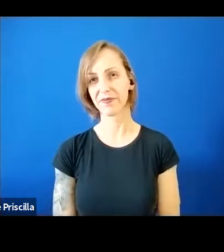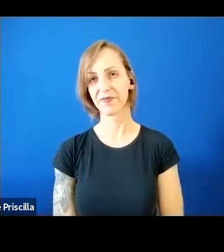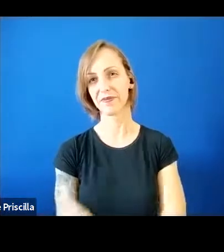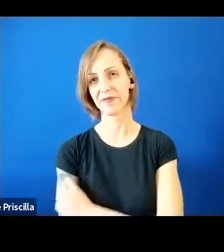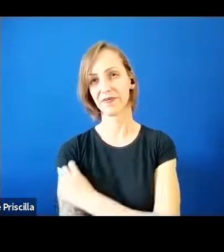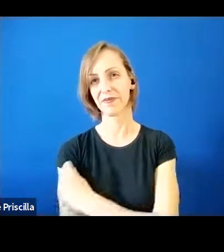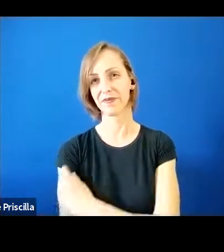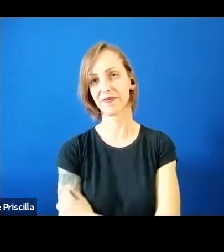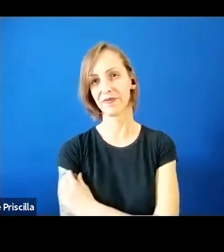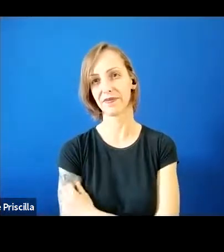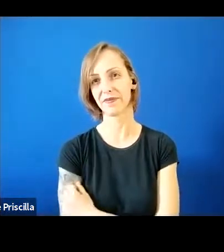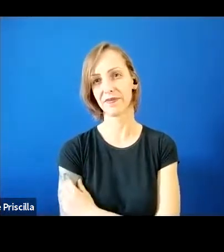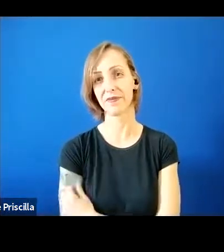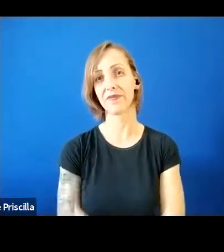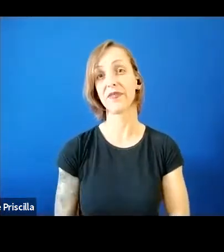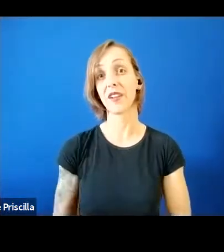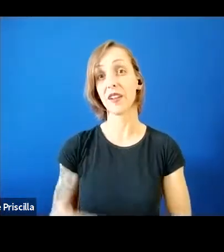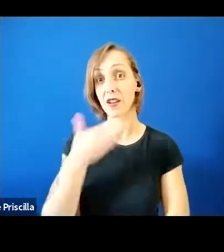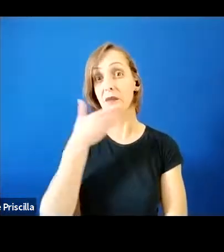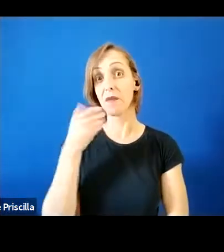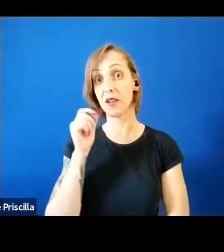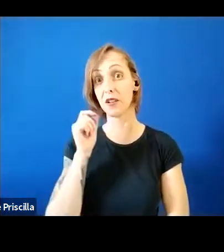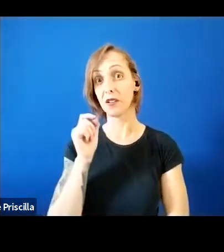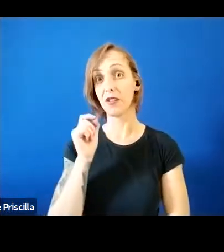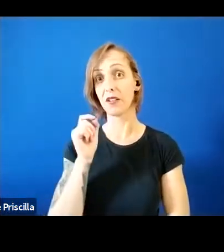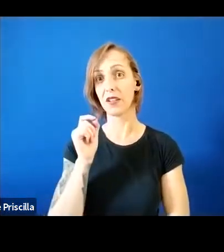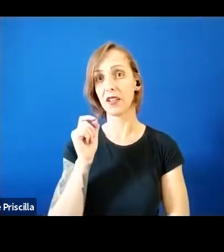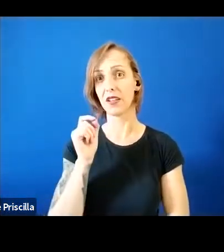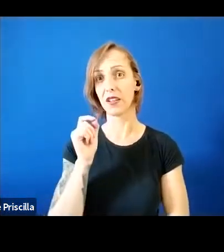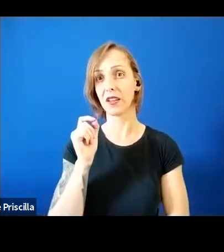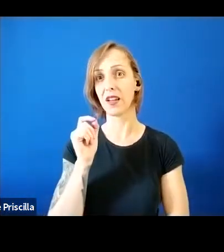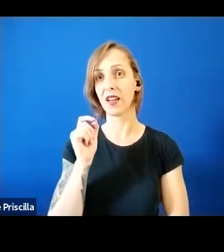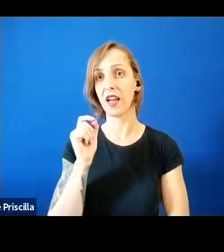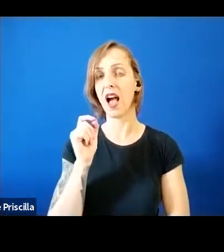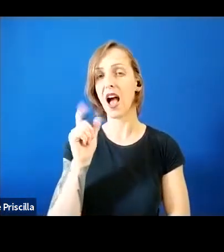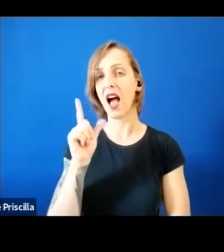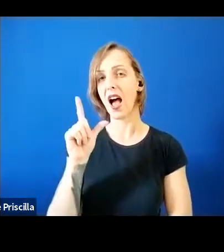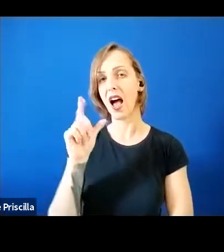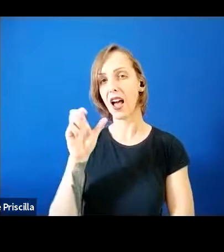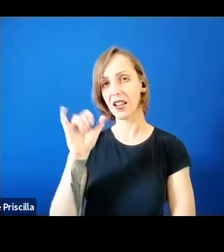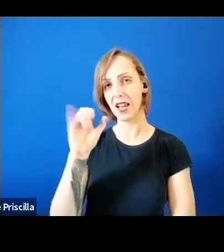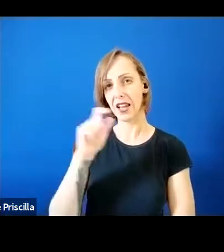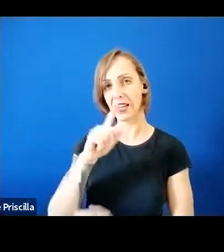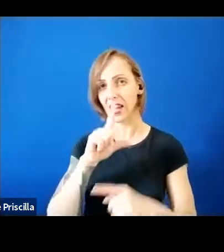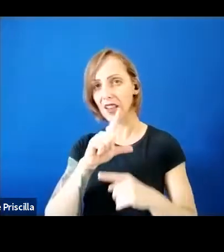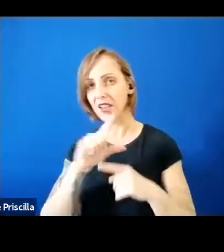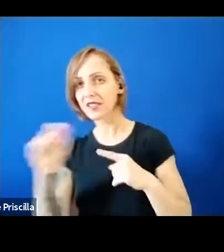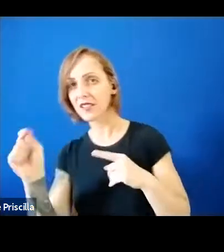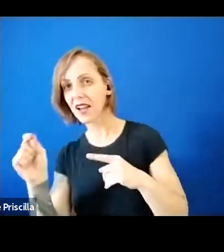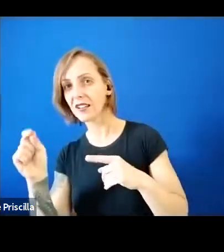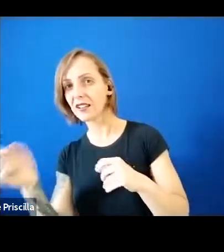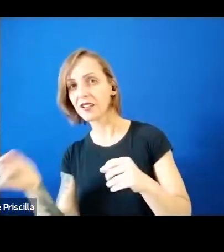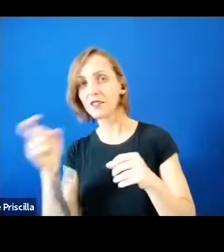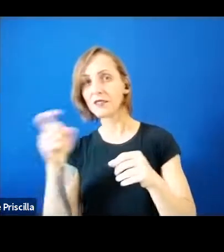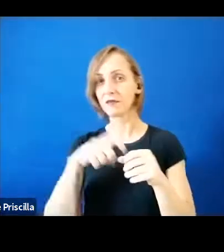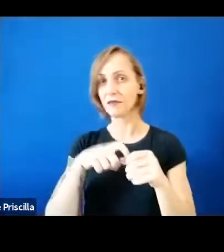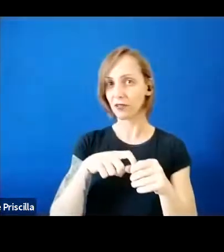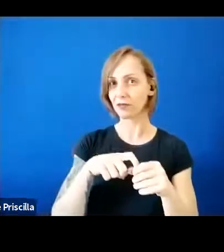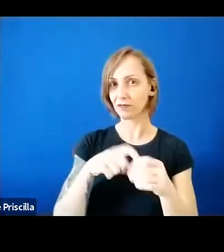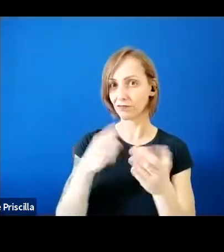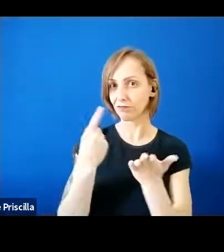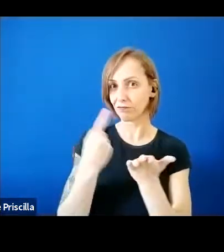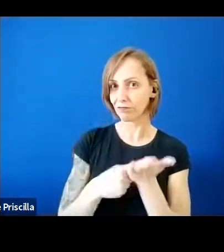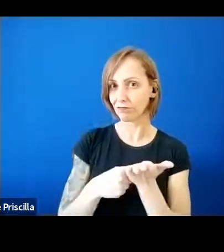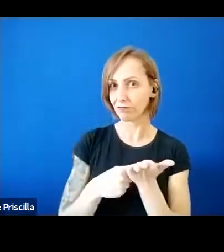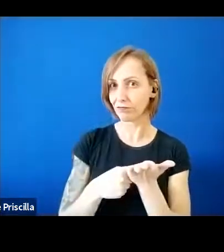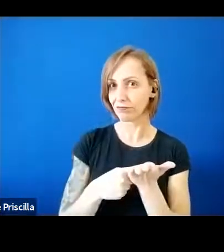Seria melhor a companheira Leia, nesses casos, sair e entrar de novo, Adri. Certo, vamos fazer isso, Leia?